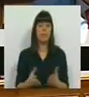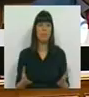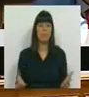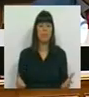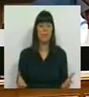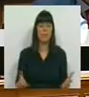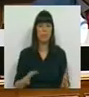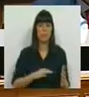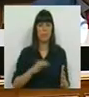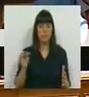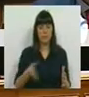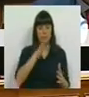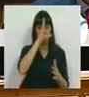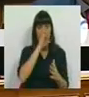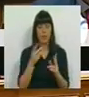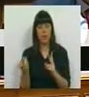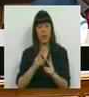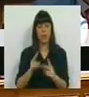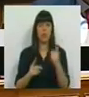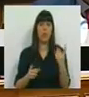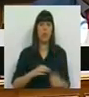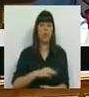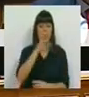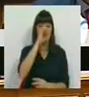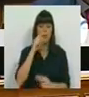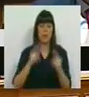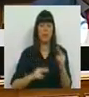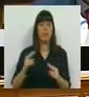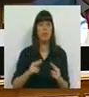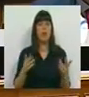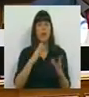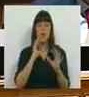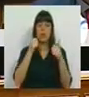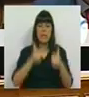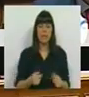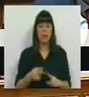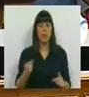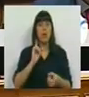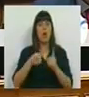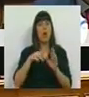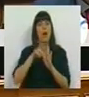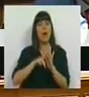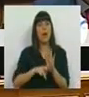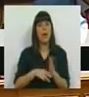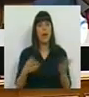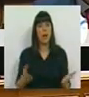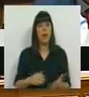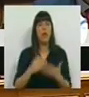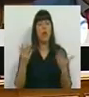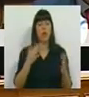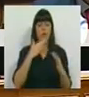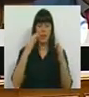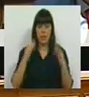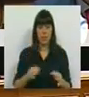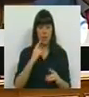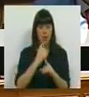Ora, Sr. Primeiro-Ministro, das duas uma, ou o Sr. Ministro das Finanças não está certo de quais são as regras, ou estando